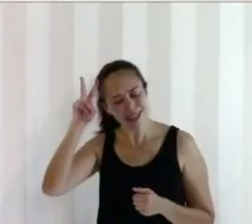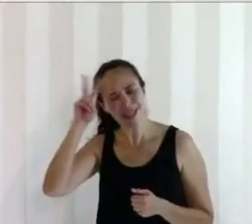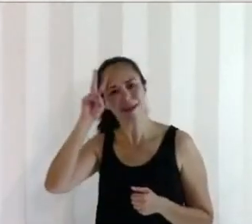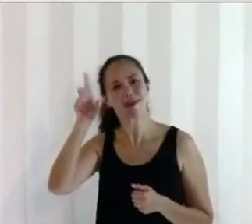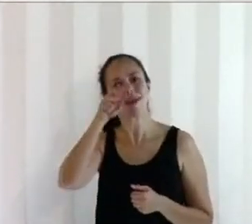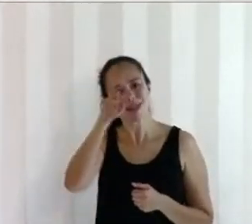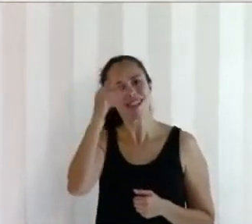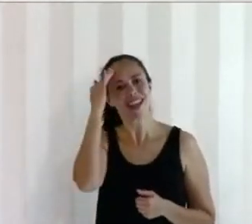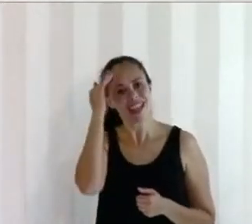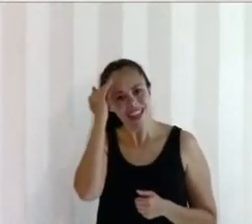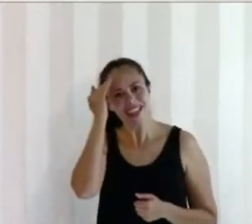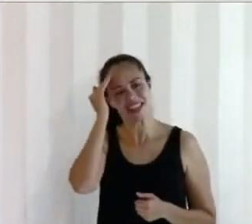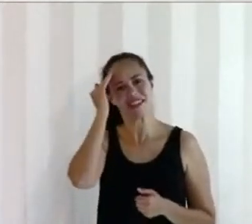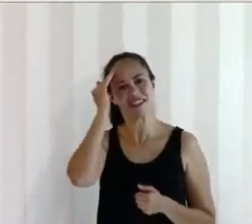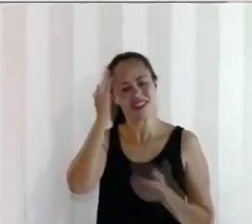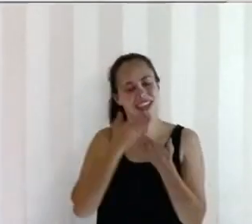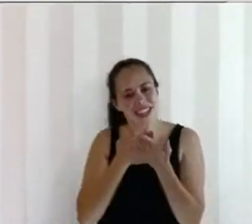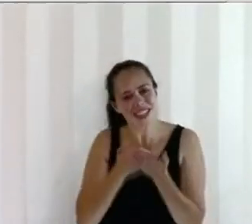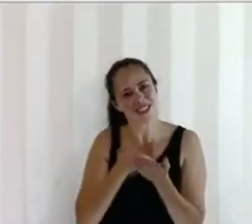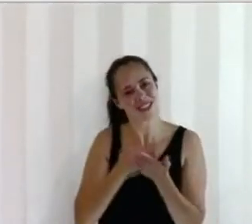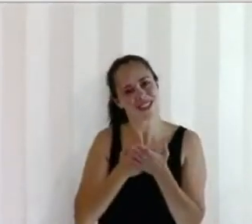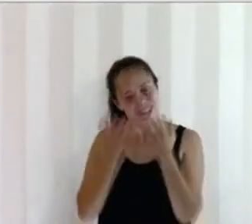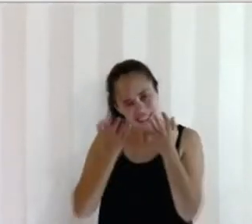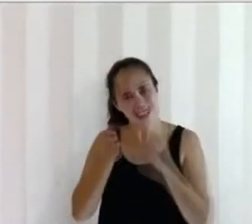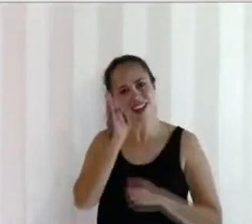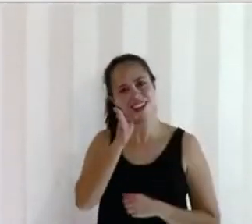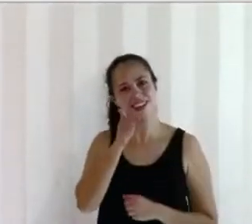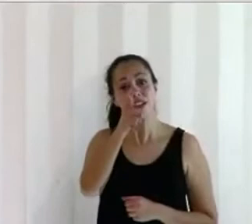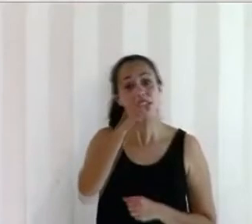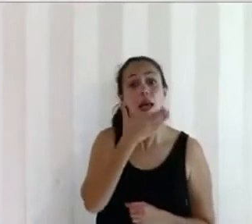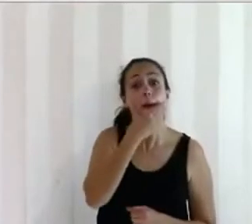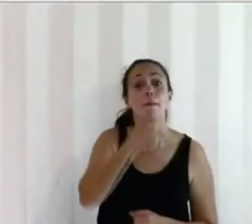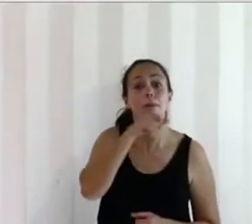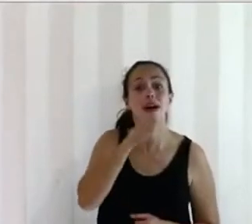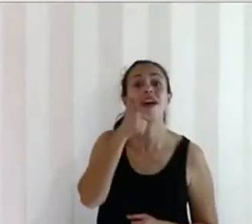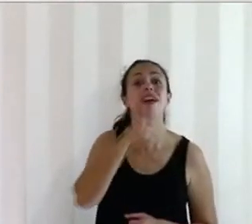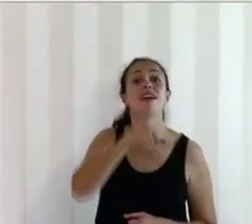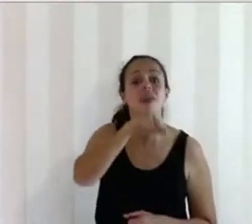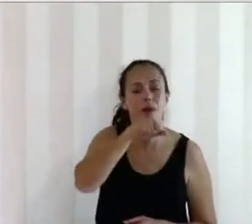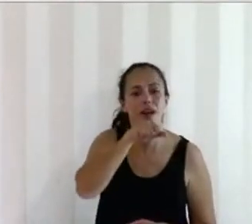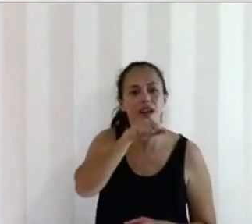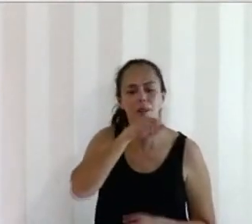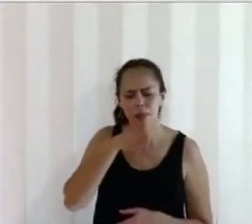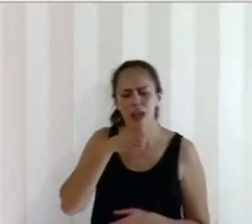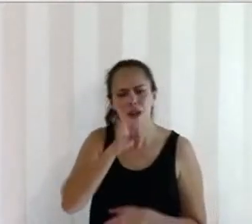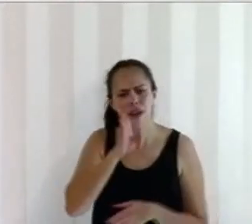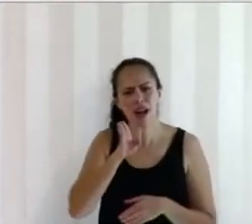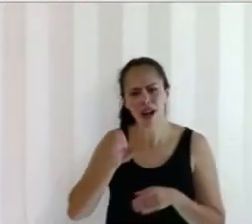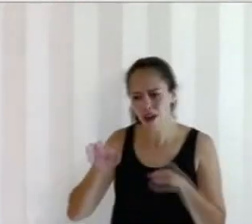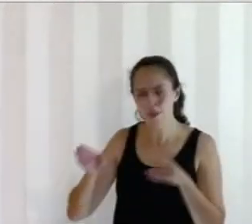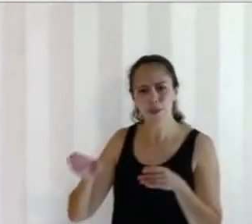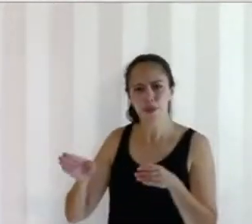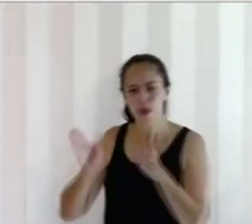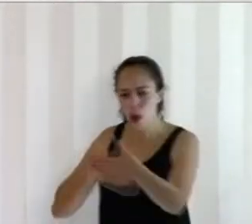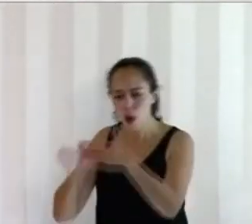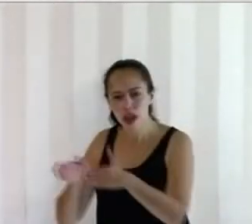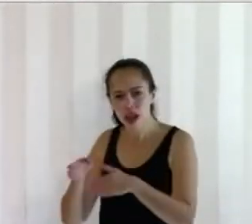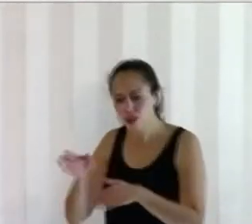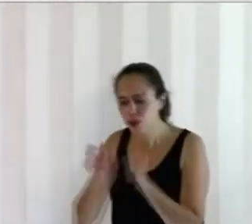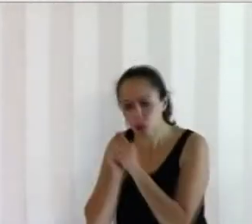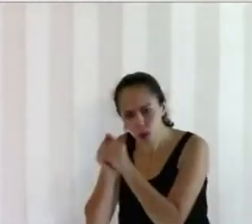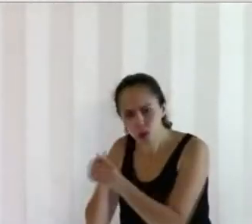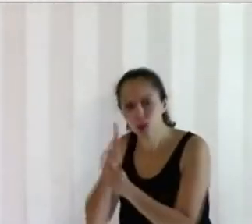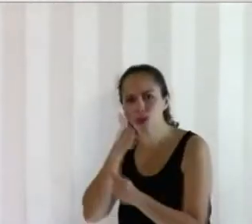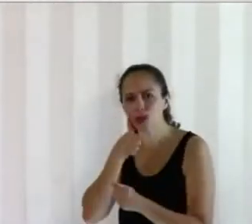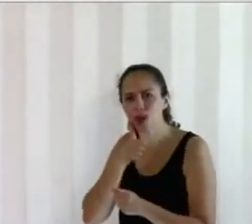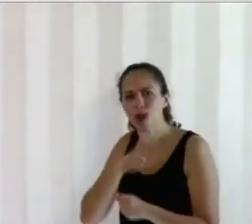viu? E gostaria que você, pai ou mãe, de vez em quando, ao entrar no quarto do seu filho e da sua filha, olhasse lá para os 10 mandamentos e